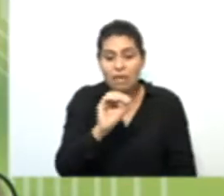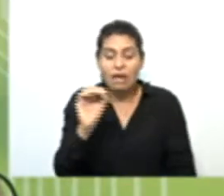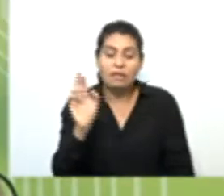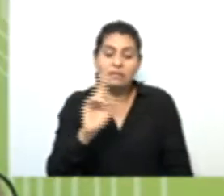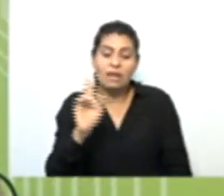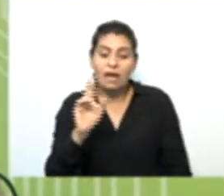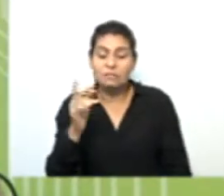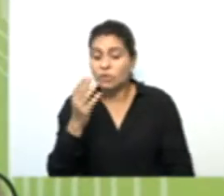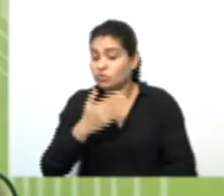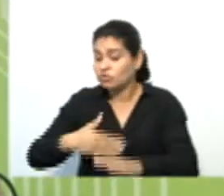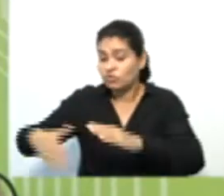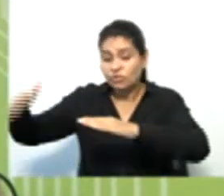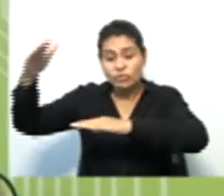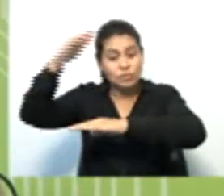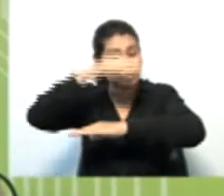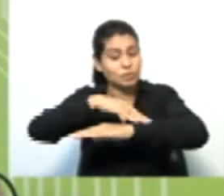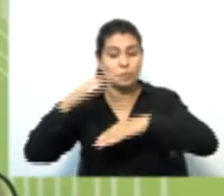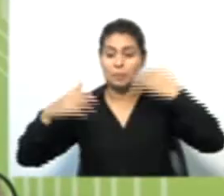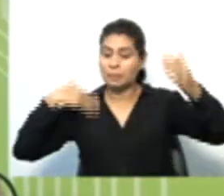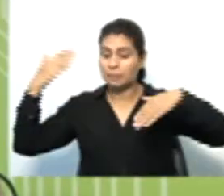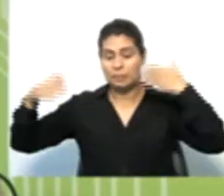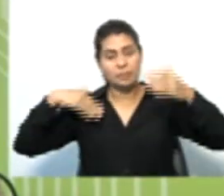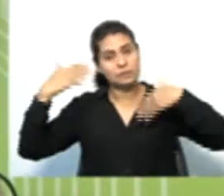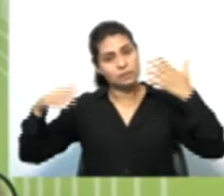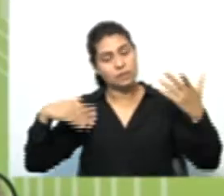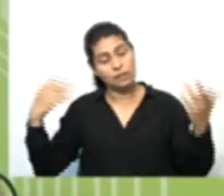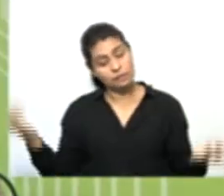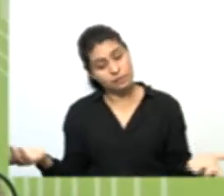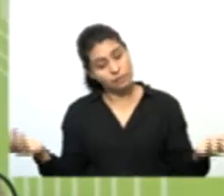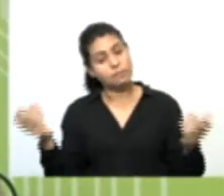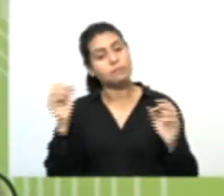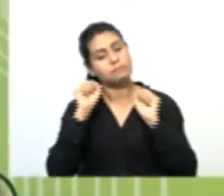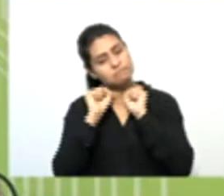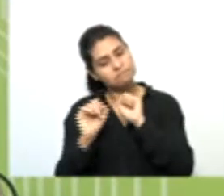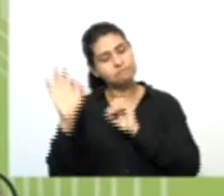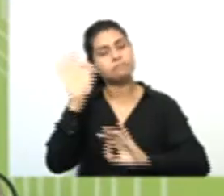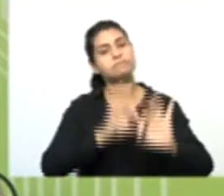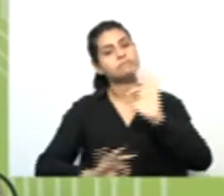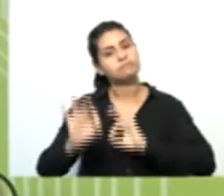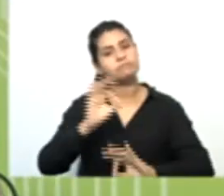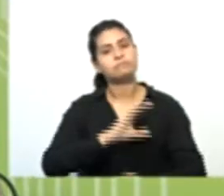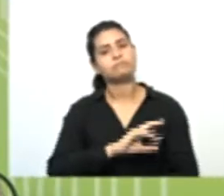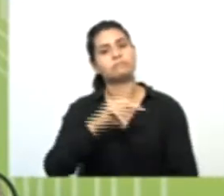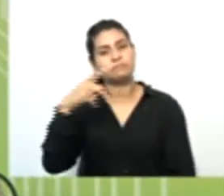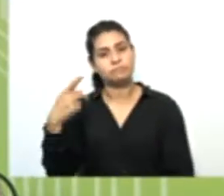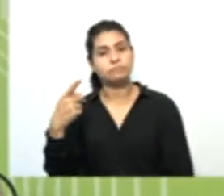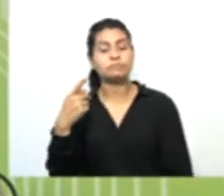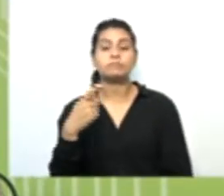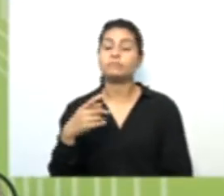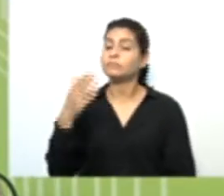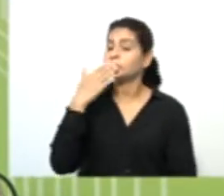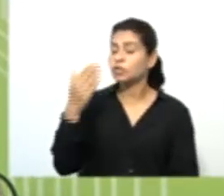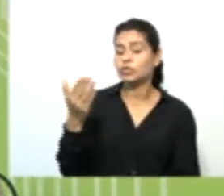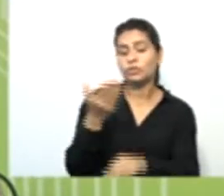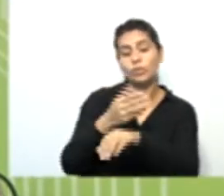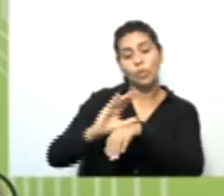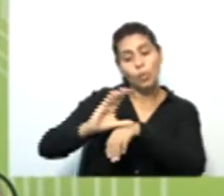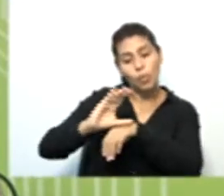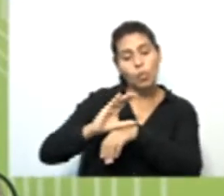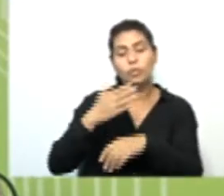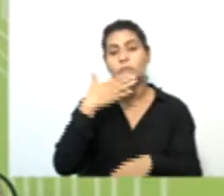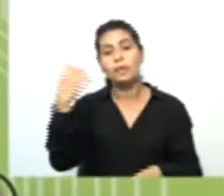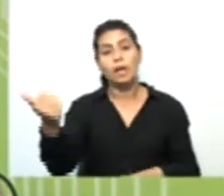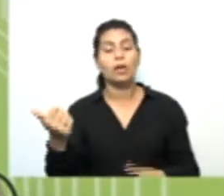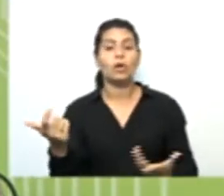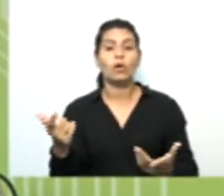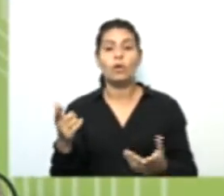fazer um dia inteiro de passeio turístico. Então você pode se organizar numa cooperativa, buscar cursos, buscar melhorias,